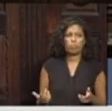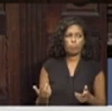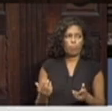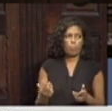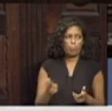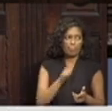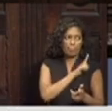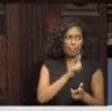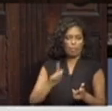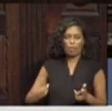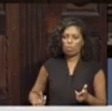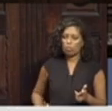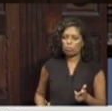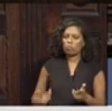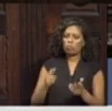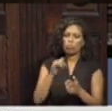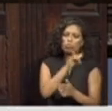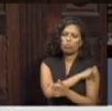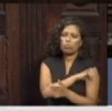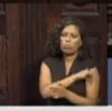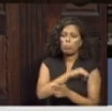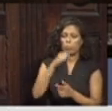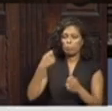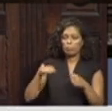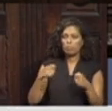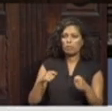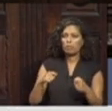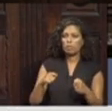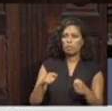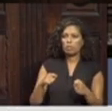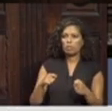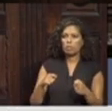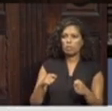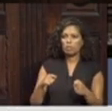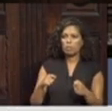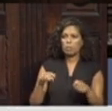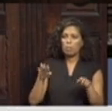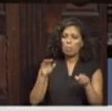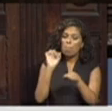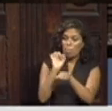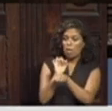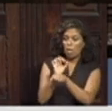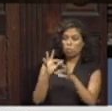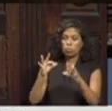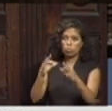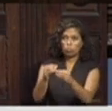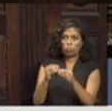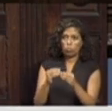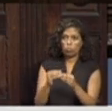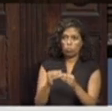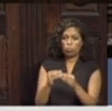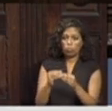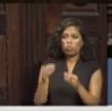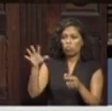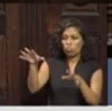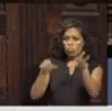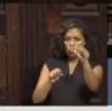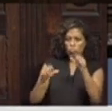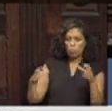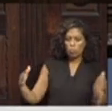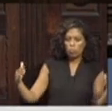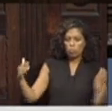Não tem mais a confiança da tropa e dos delegados. Houve um desgaste, um esgarçamento por todo esse